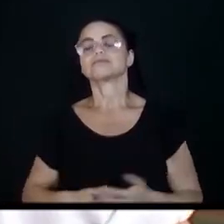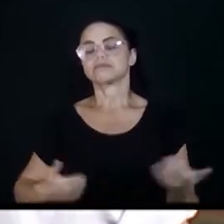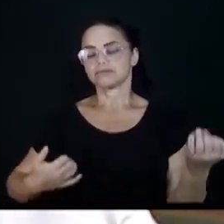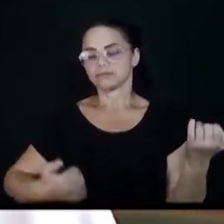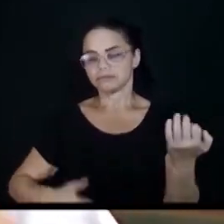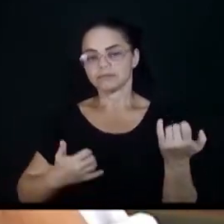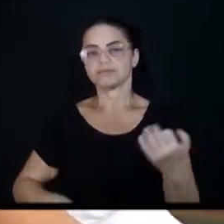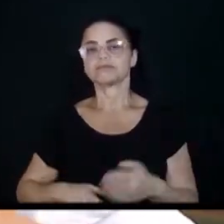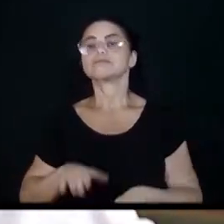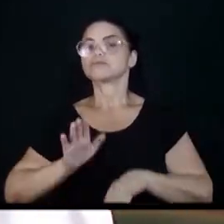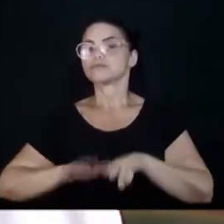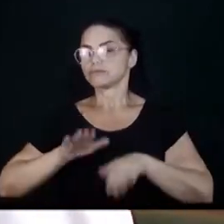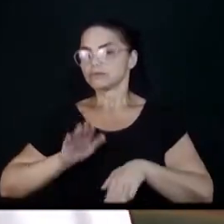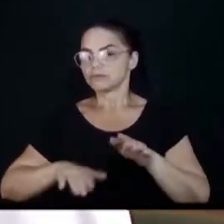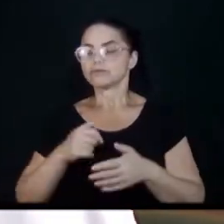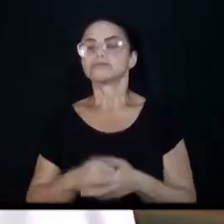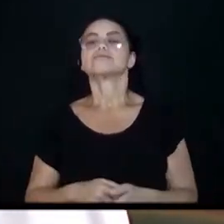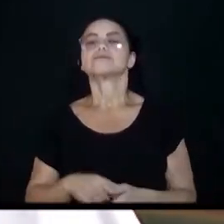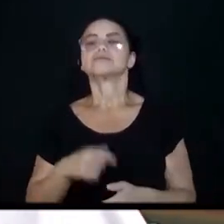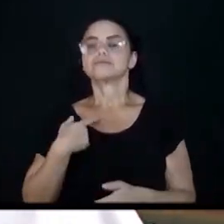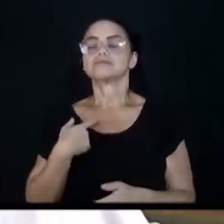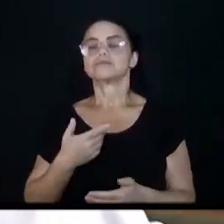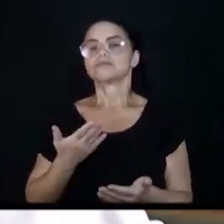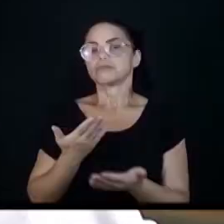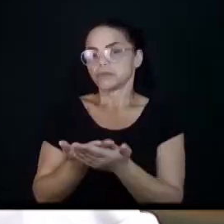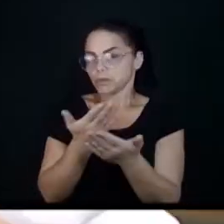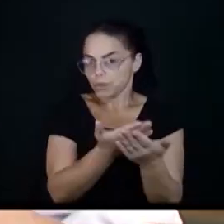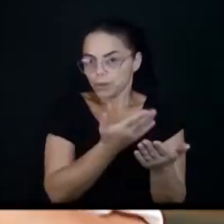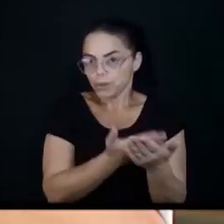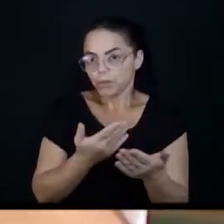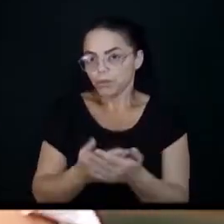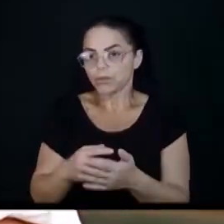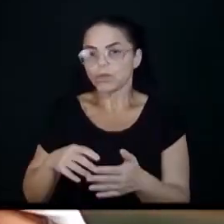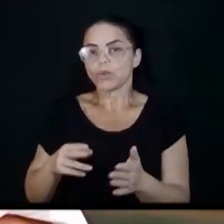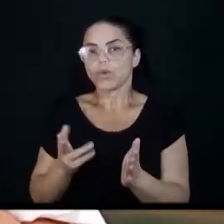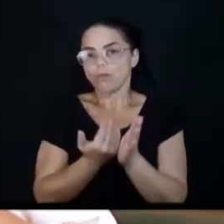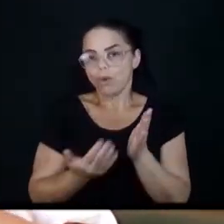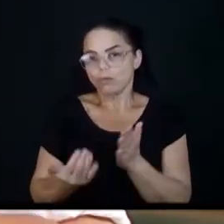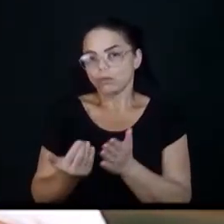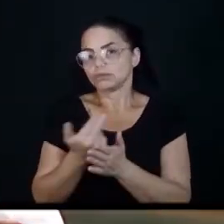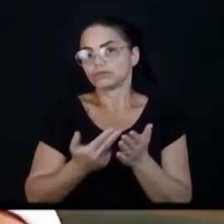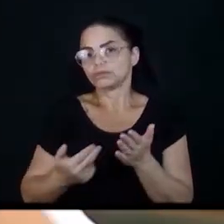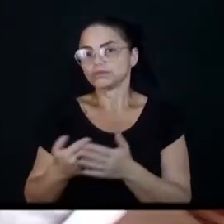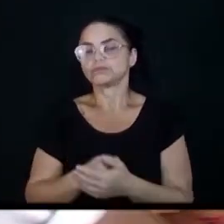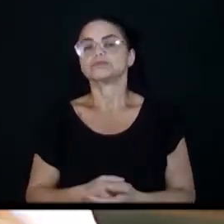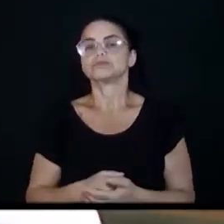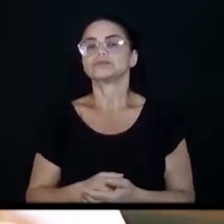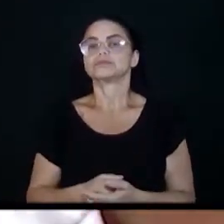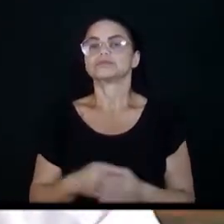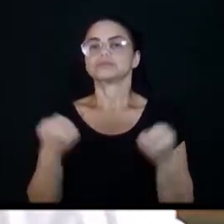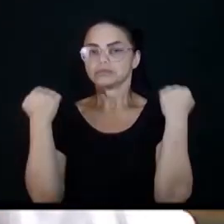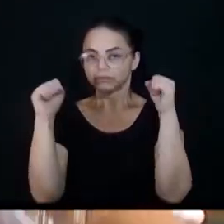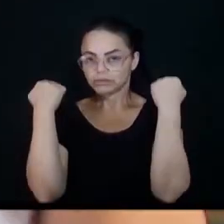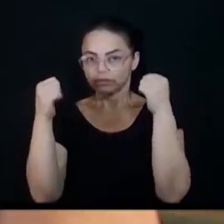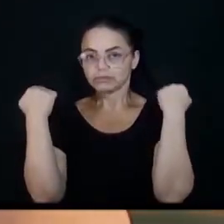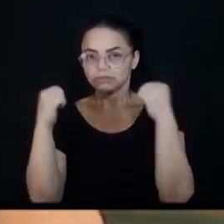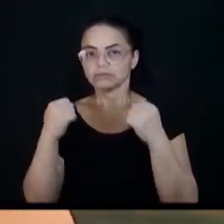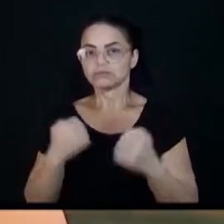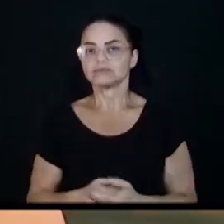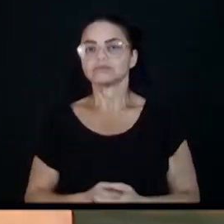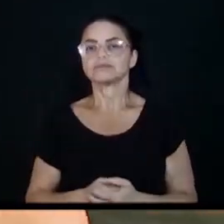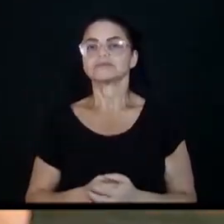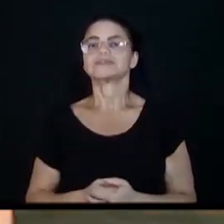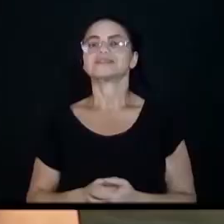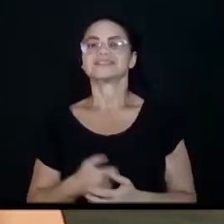percussão, faço aula de pintura e de exercício, que a gente tem que fazer um pouquinho de tudo, né? Ainda mais na nossa